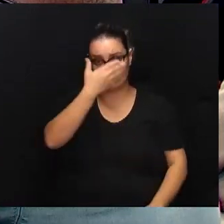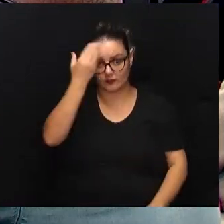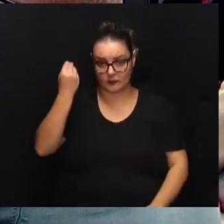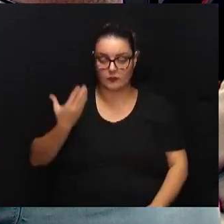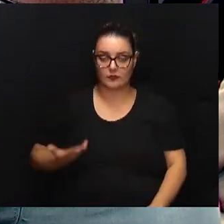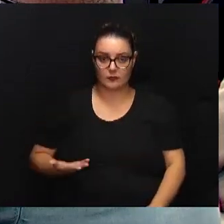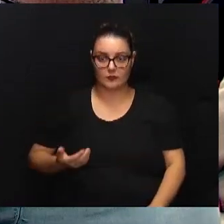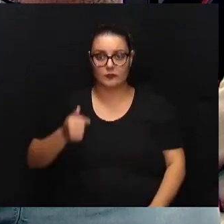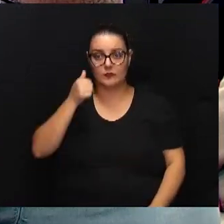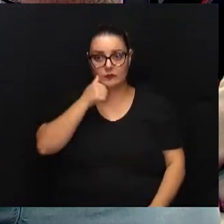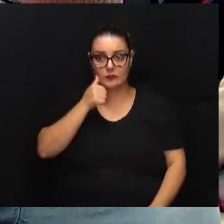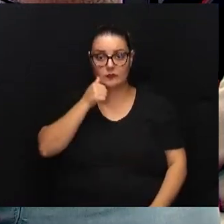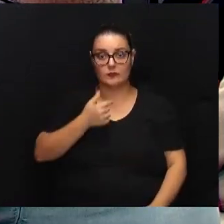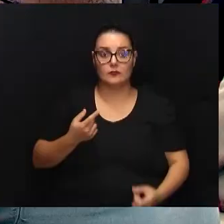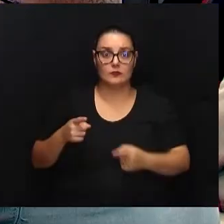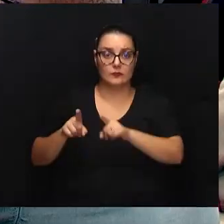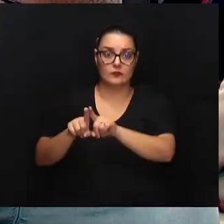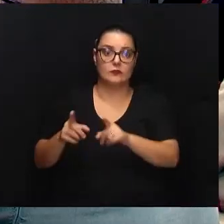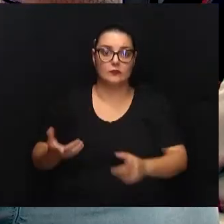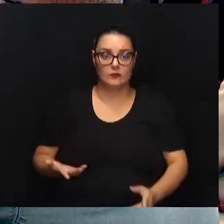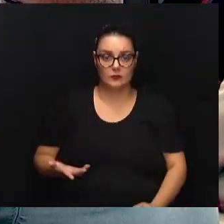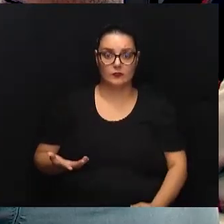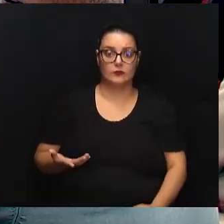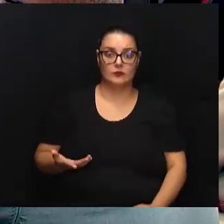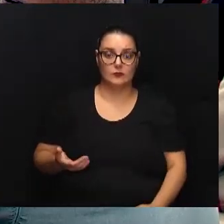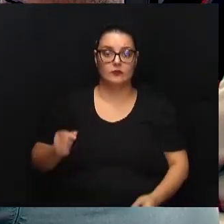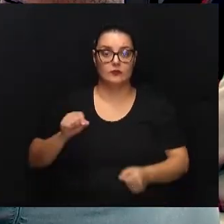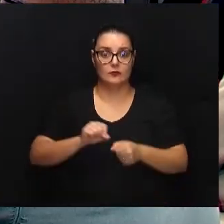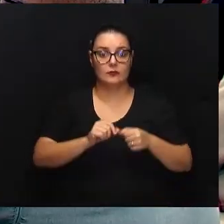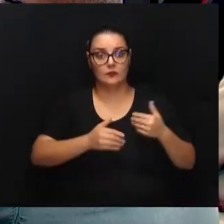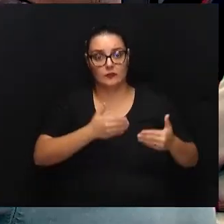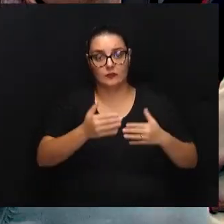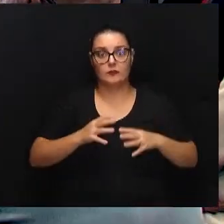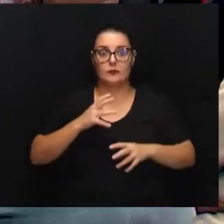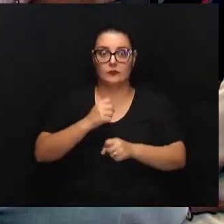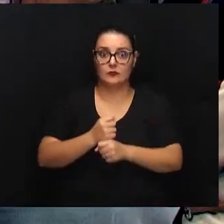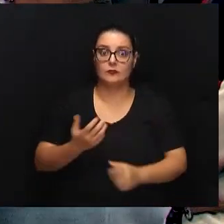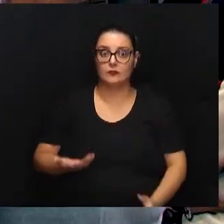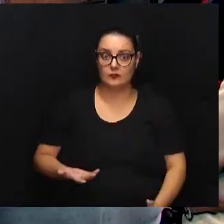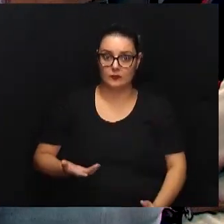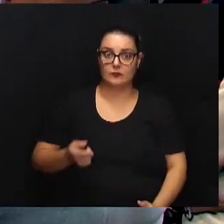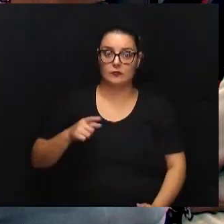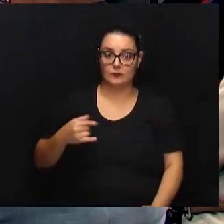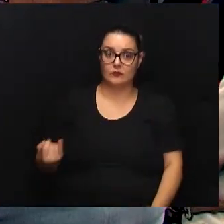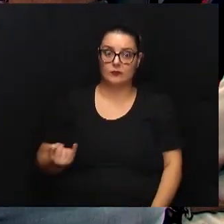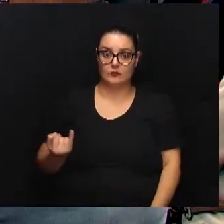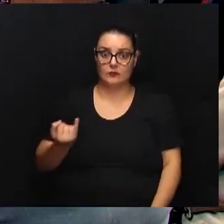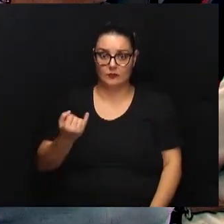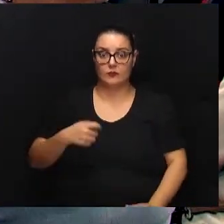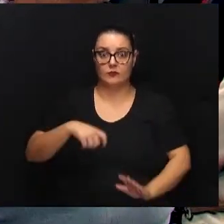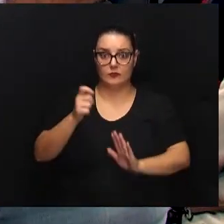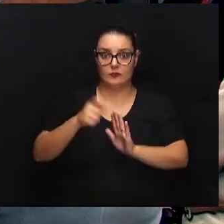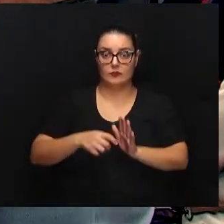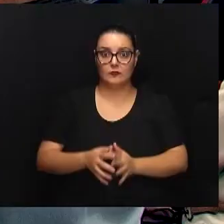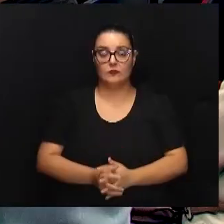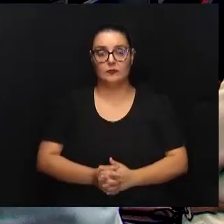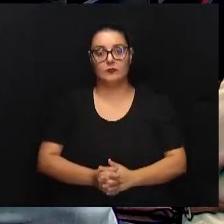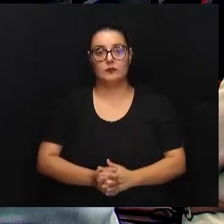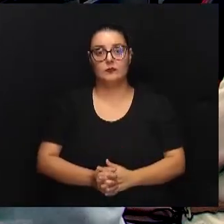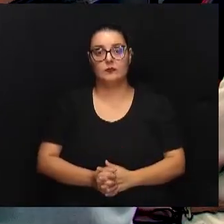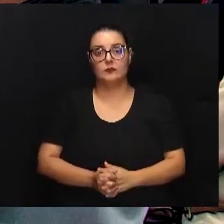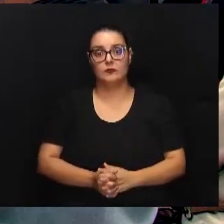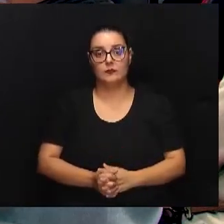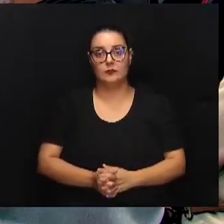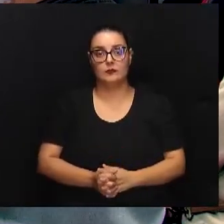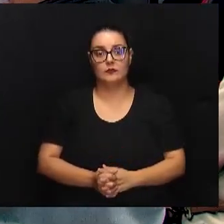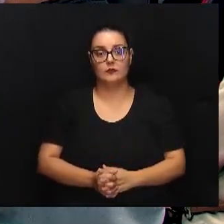população LGBT e não esquece das mulheres, das companheiras, né, que fizeram todo esse processo. E é muito importante